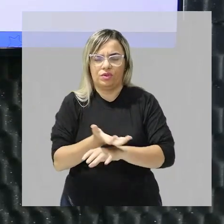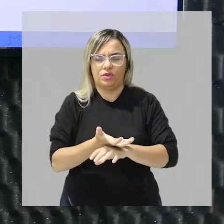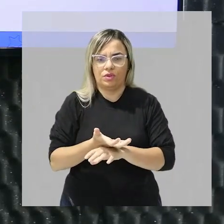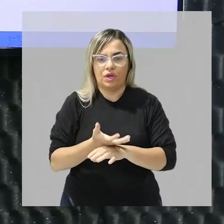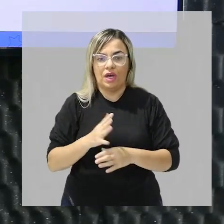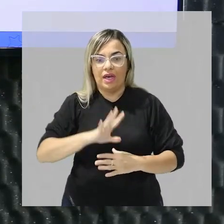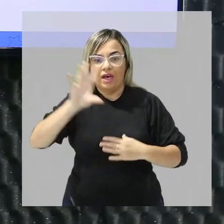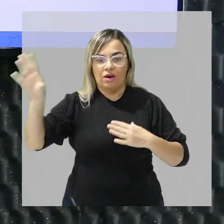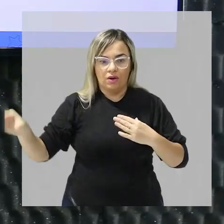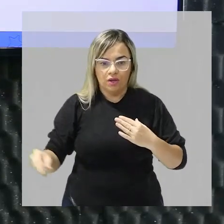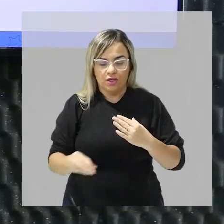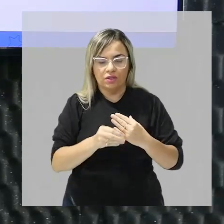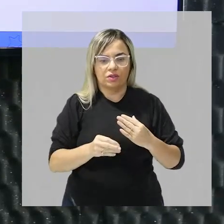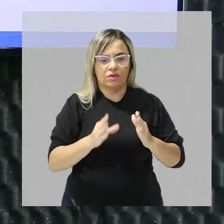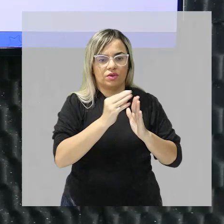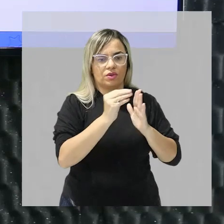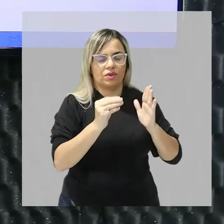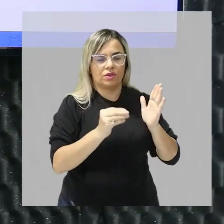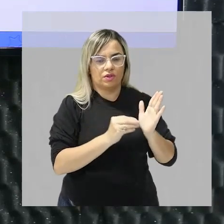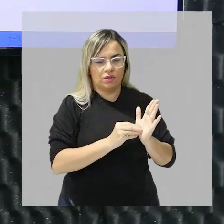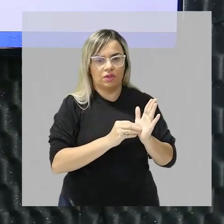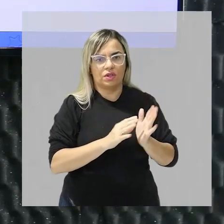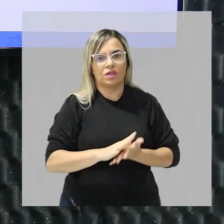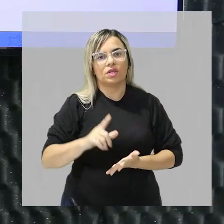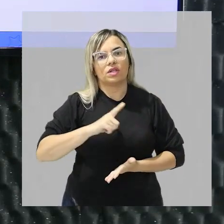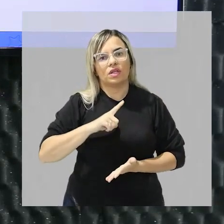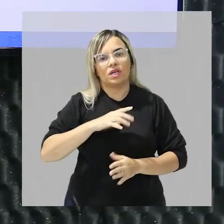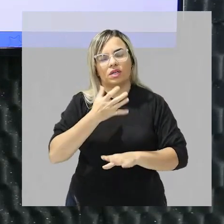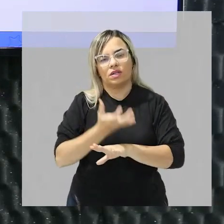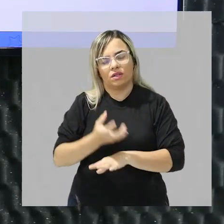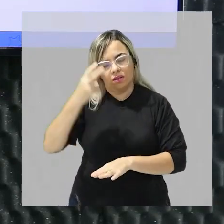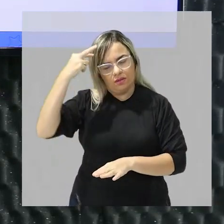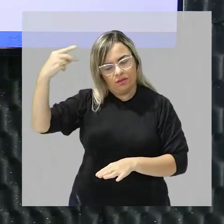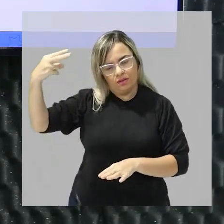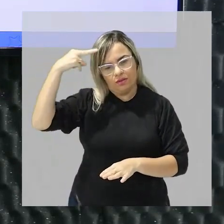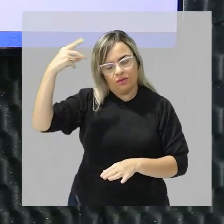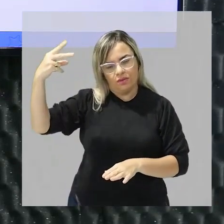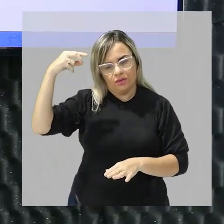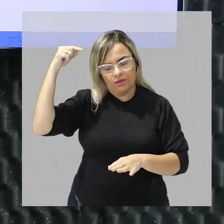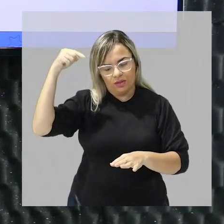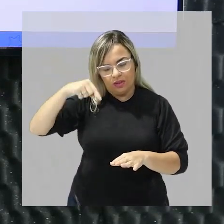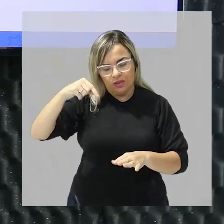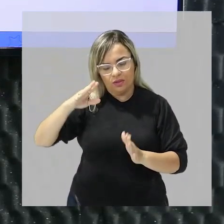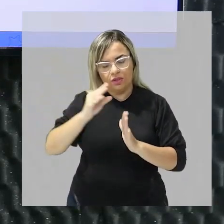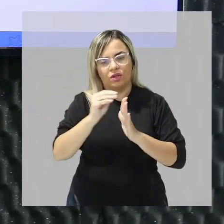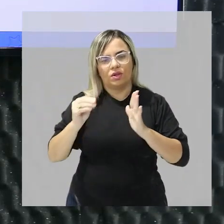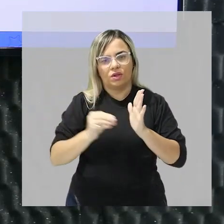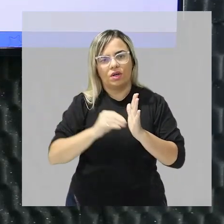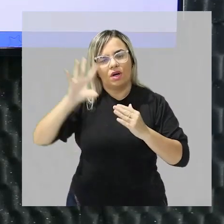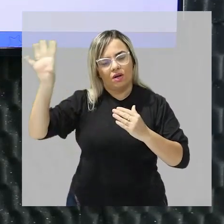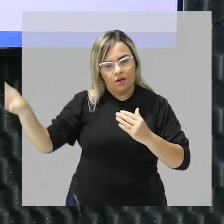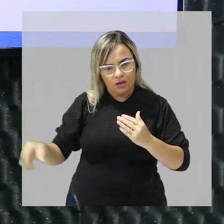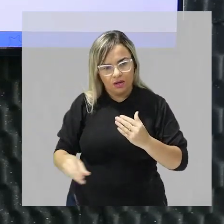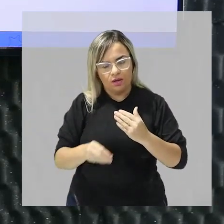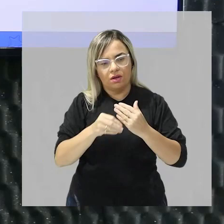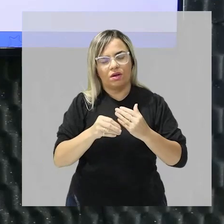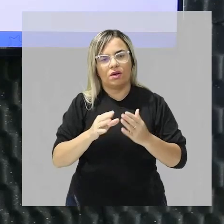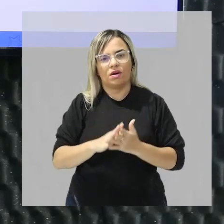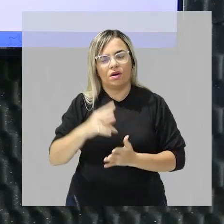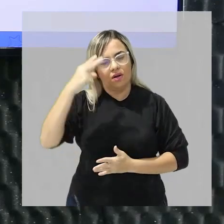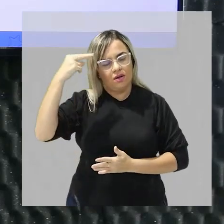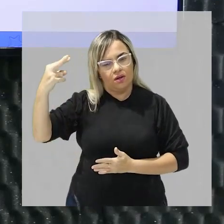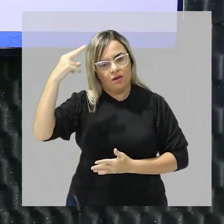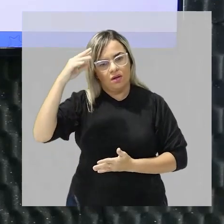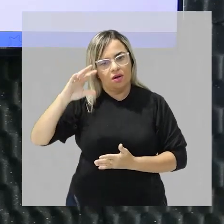de conteúdos. Tem a disciplina História, sempre teve. Aí, no conteúdo de História, inseriu-se a história